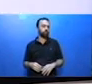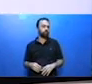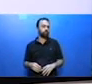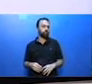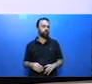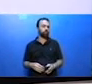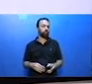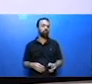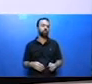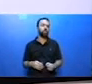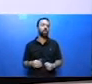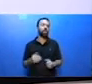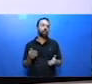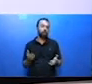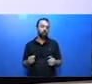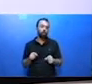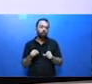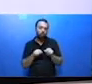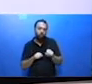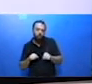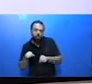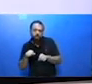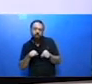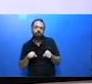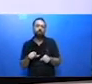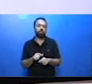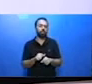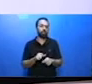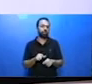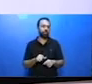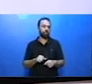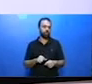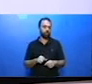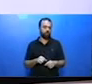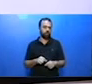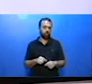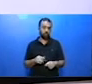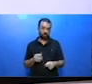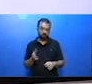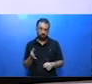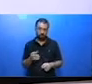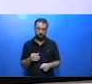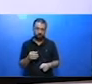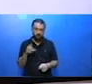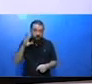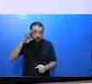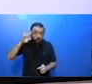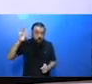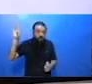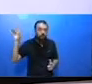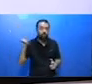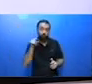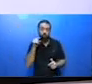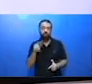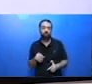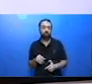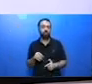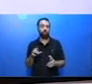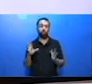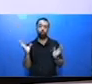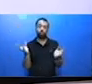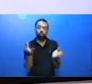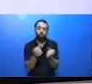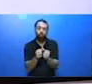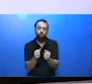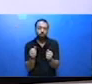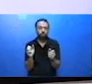E agora? Nós vamos fazer de conta que a gente voltou para a escola. Tá todo mundo lá E a gente não pode